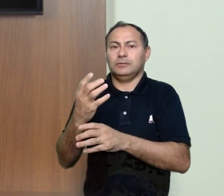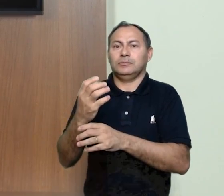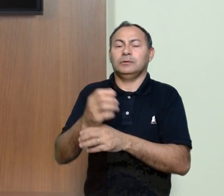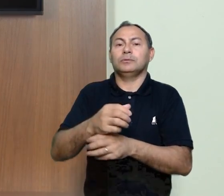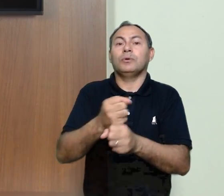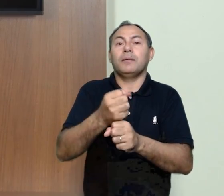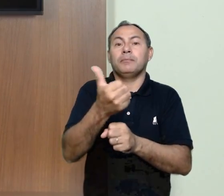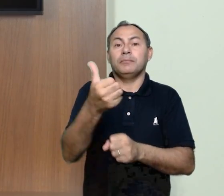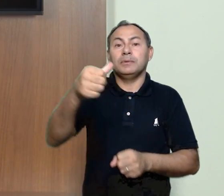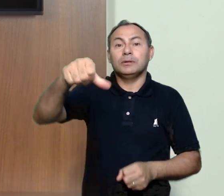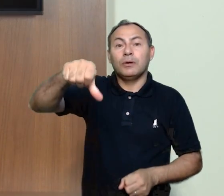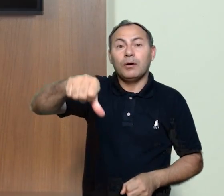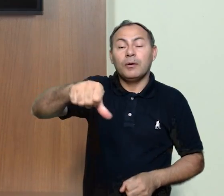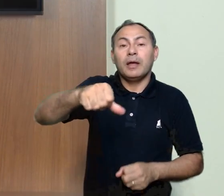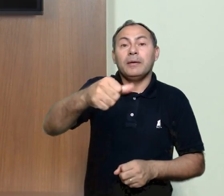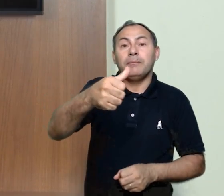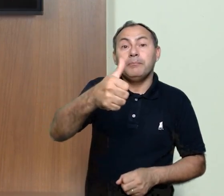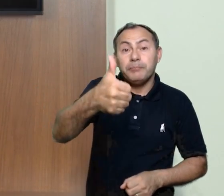em